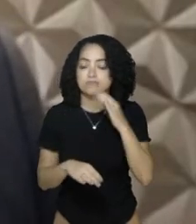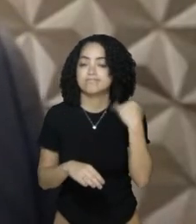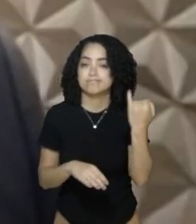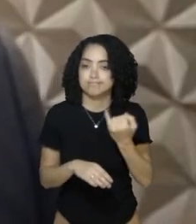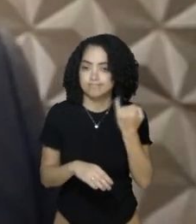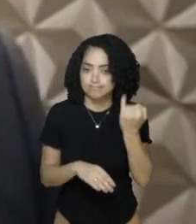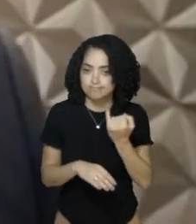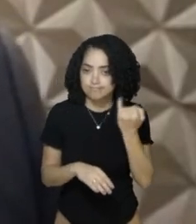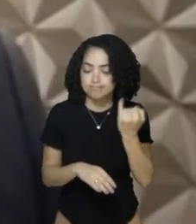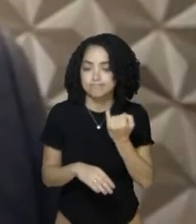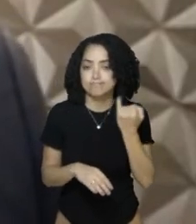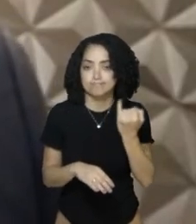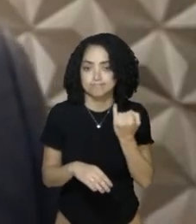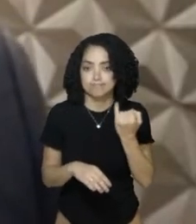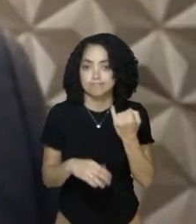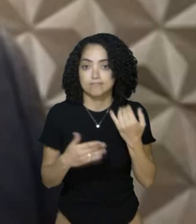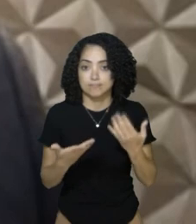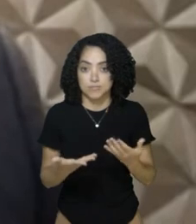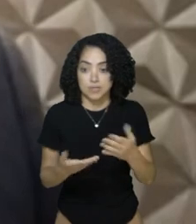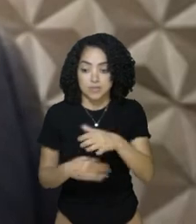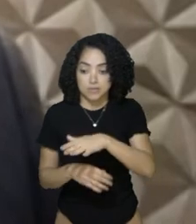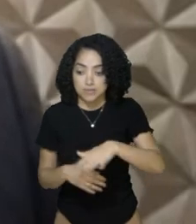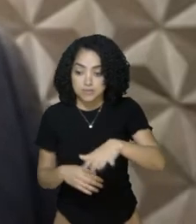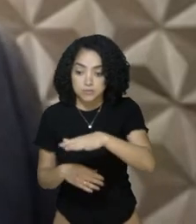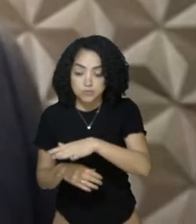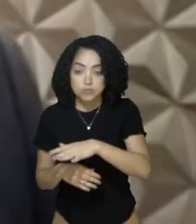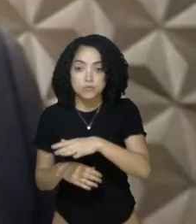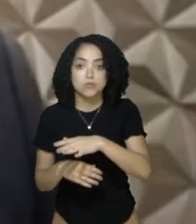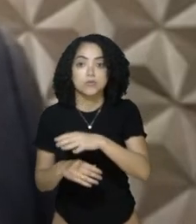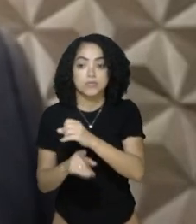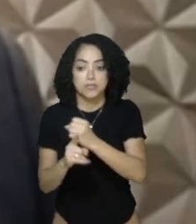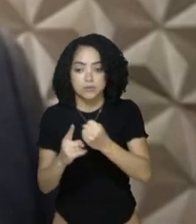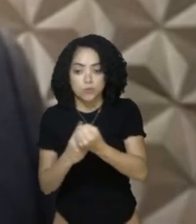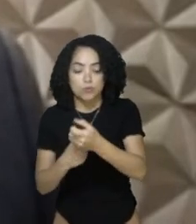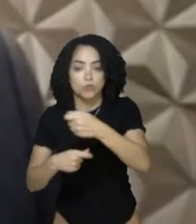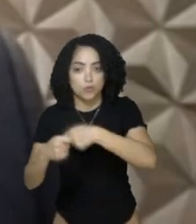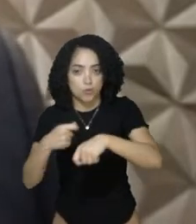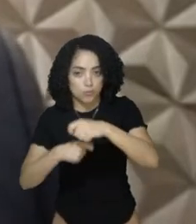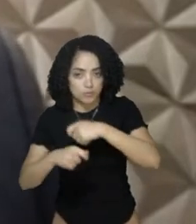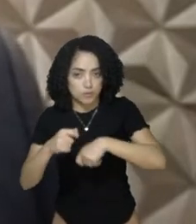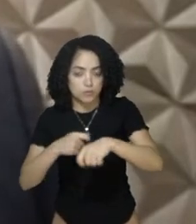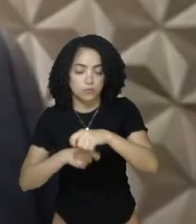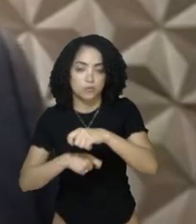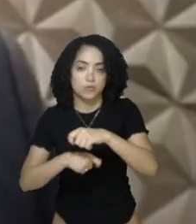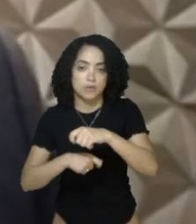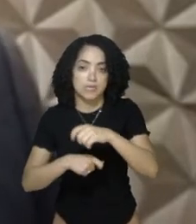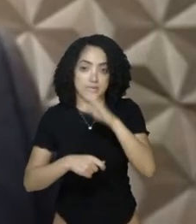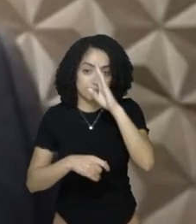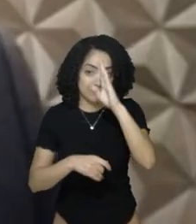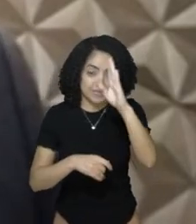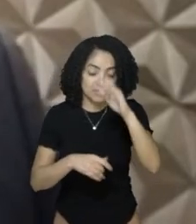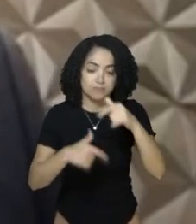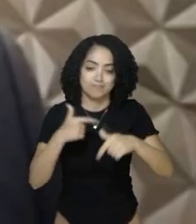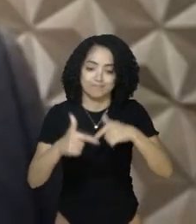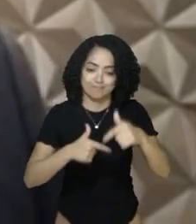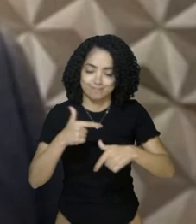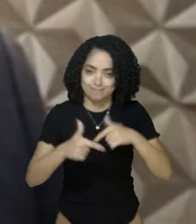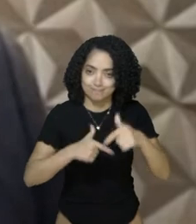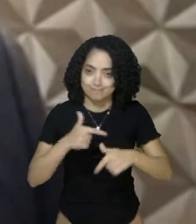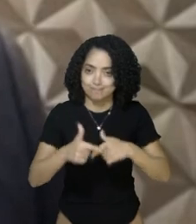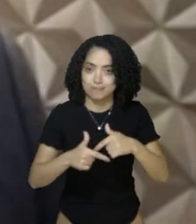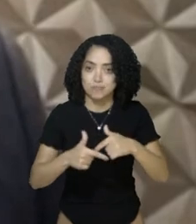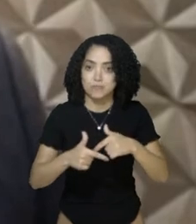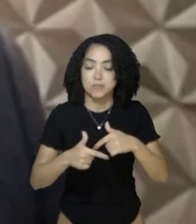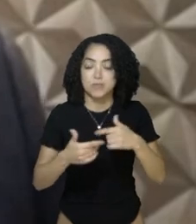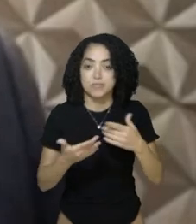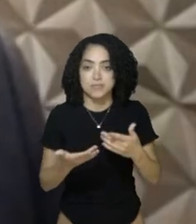importante para o setor socioeducativo e, principalmente, atividade laboral. Tomando